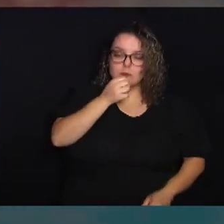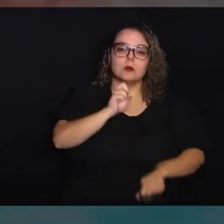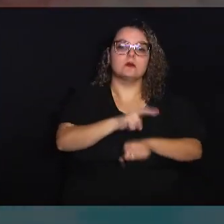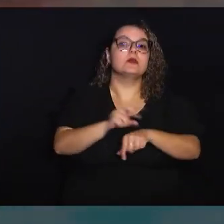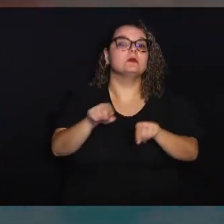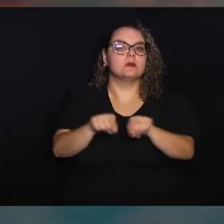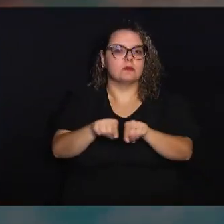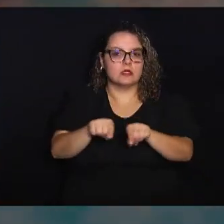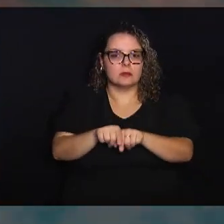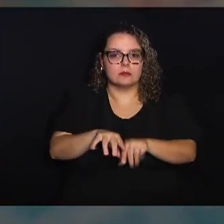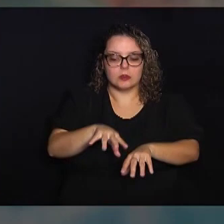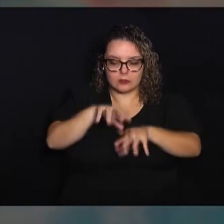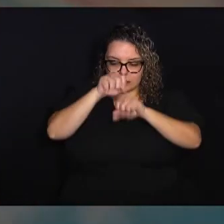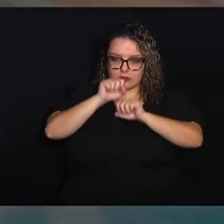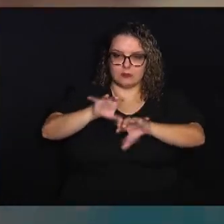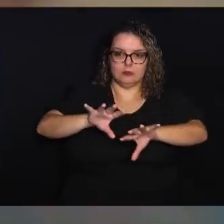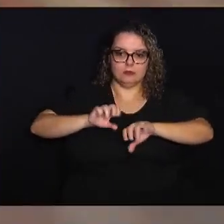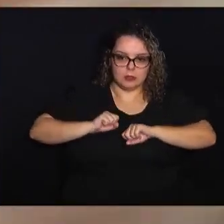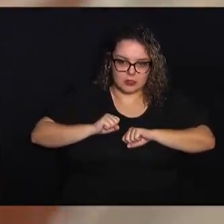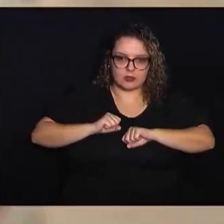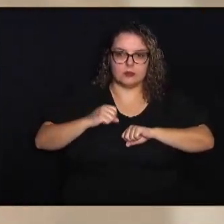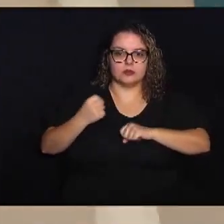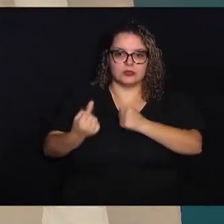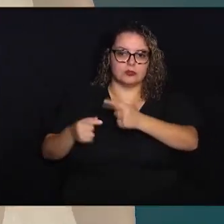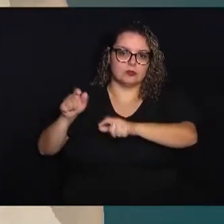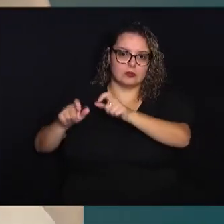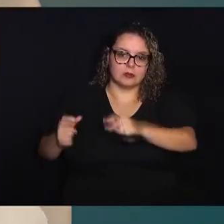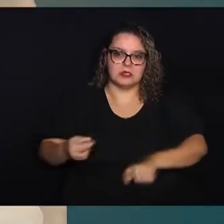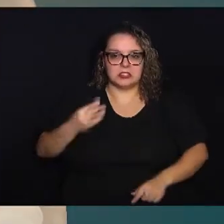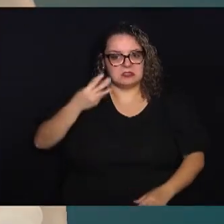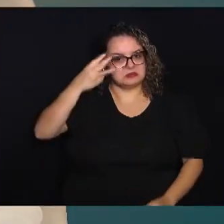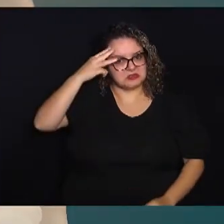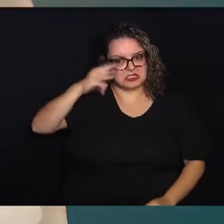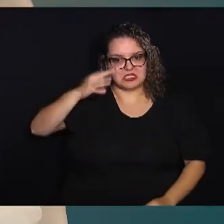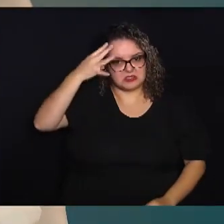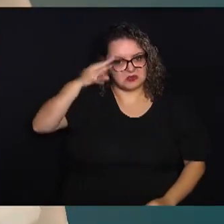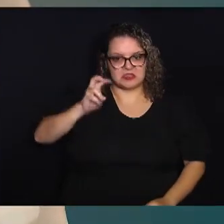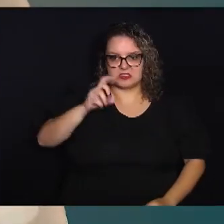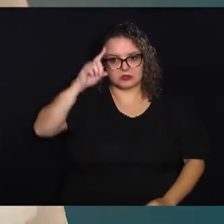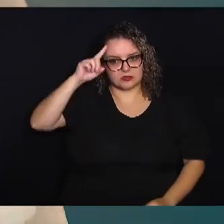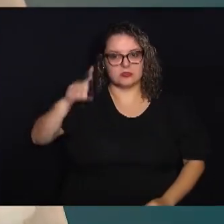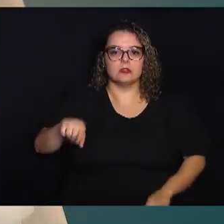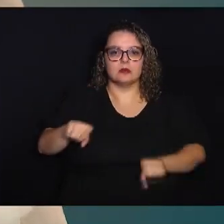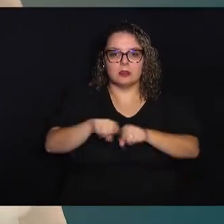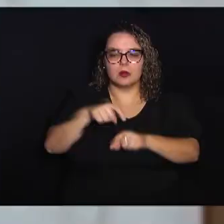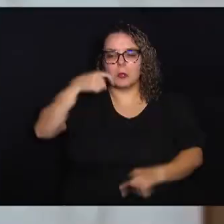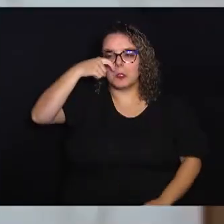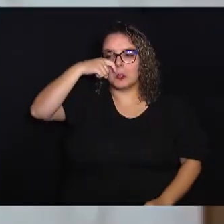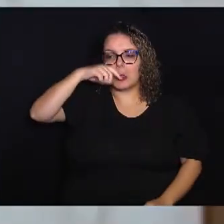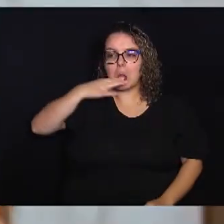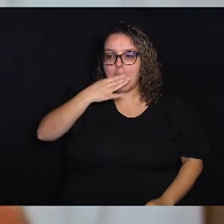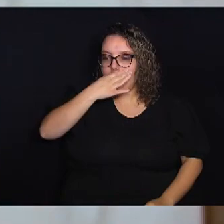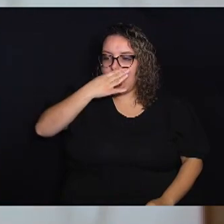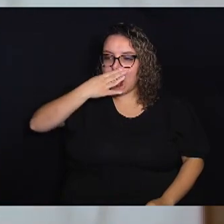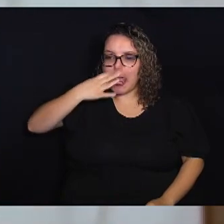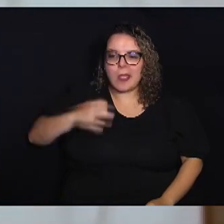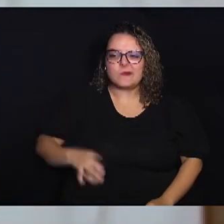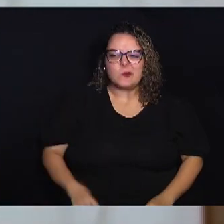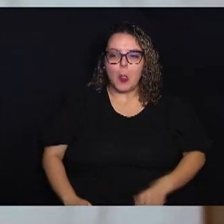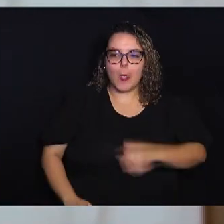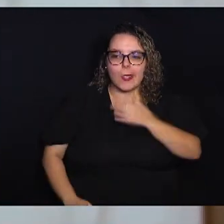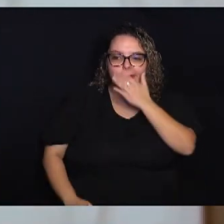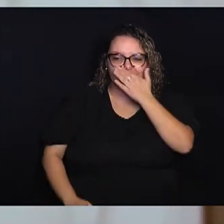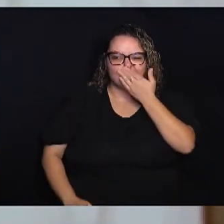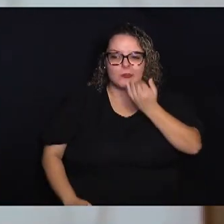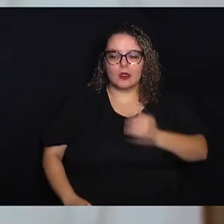A pessoa aspirou, pegou aquilo ali de alguém, deu 3, 4, 5 dias, ela está ali também com o nariz escorrendo, dor no corpo. Já